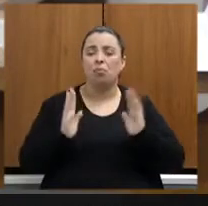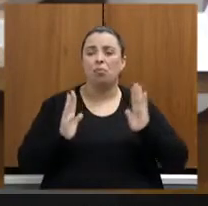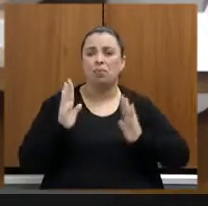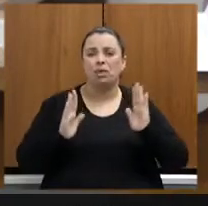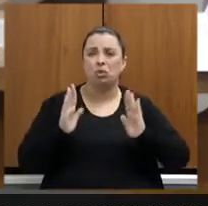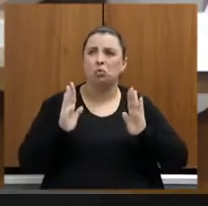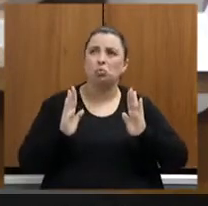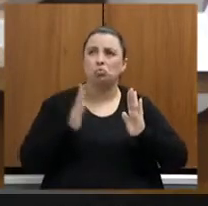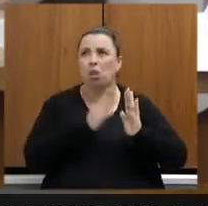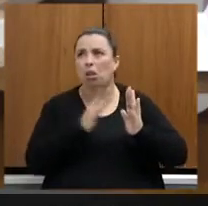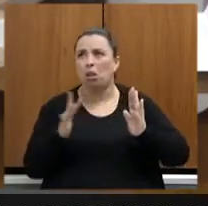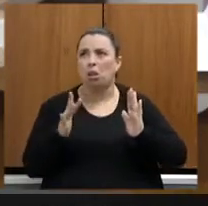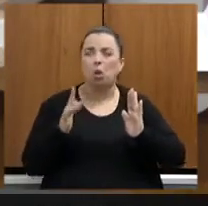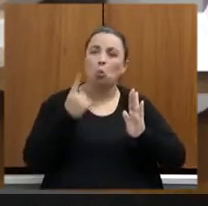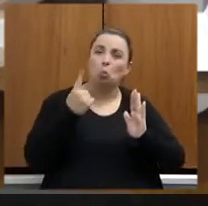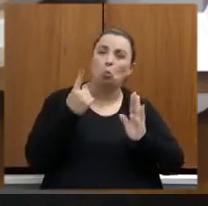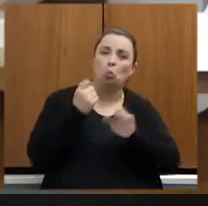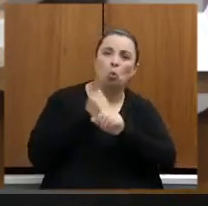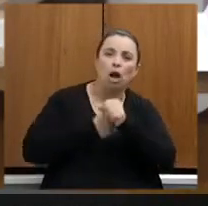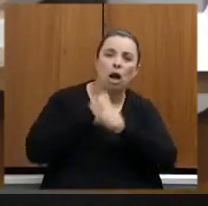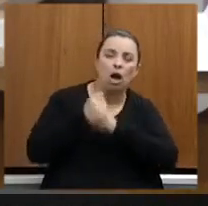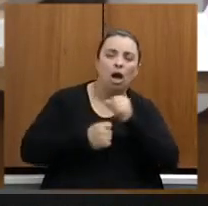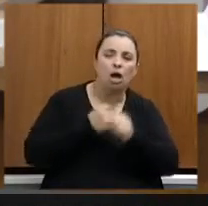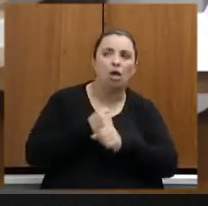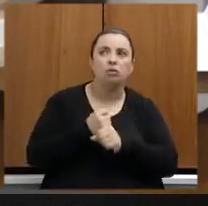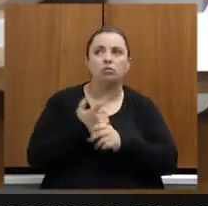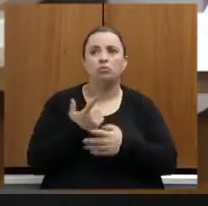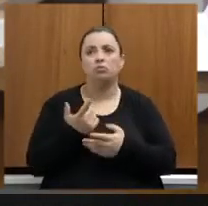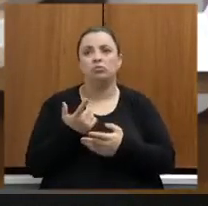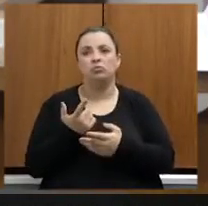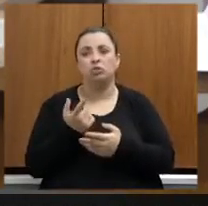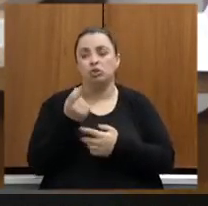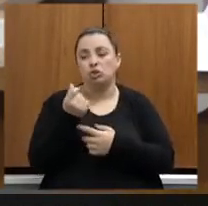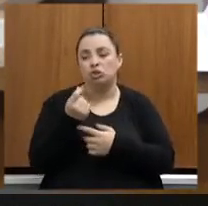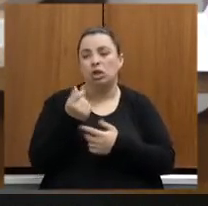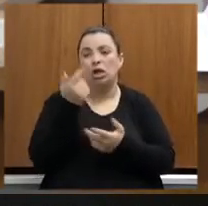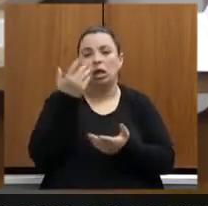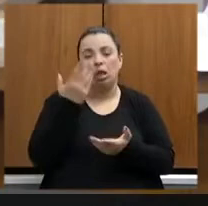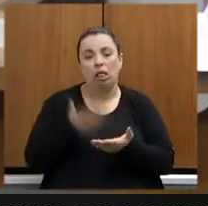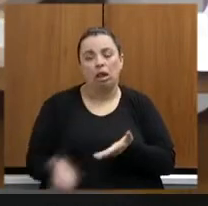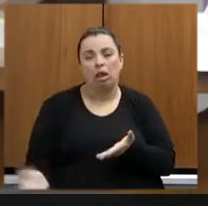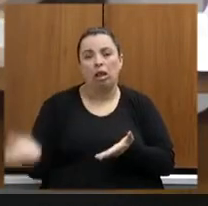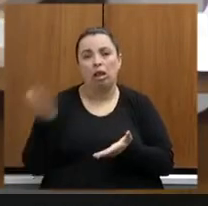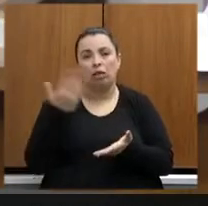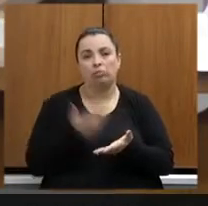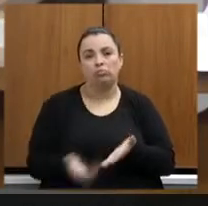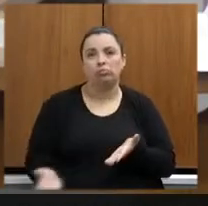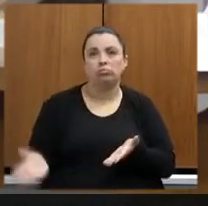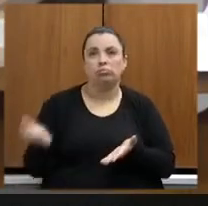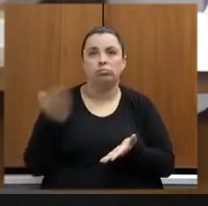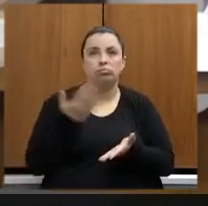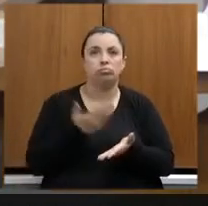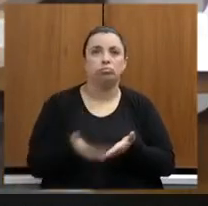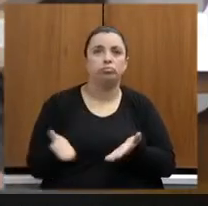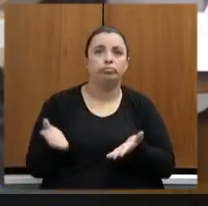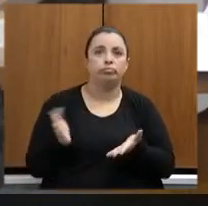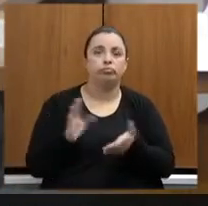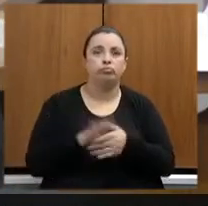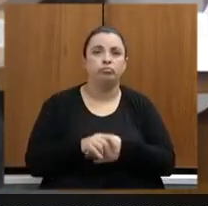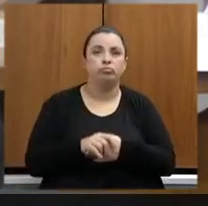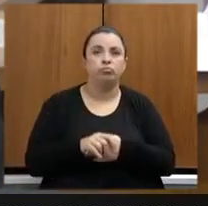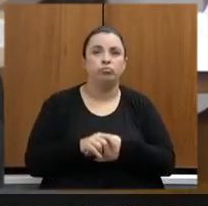ué perder dinheiro o insumo você vai mesclar é um produto